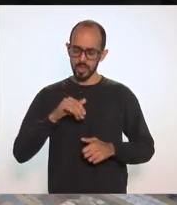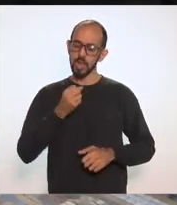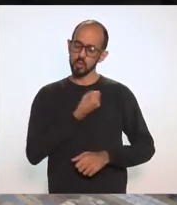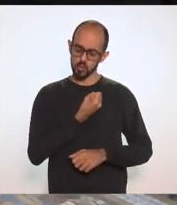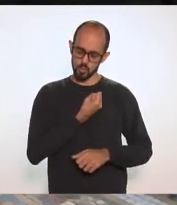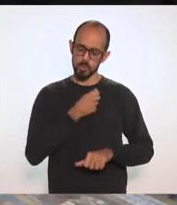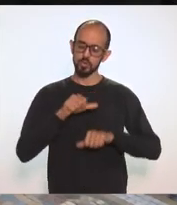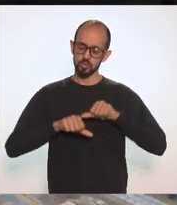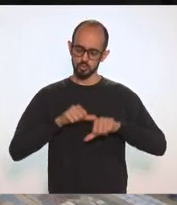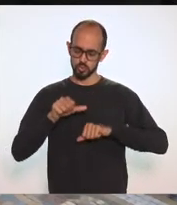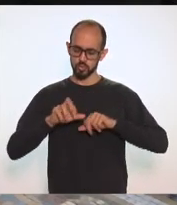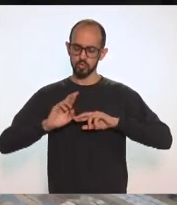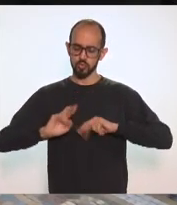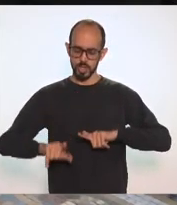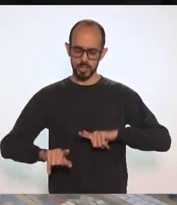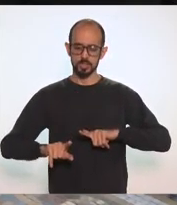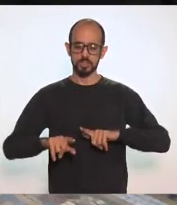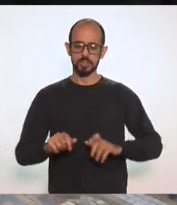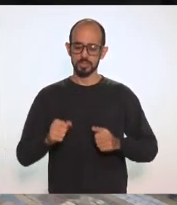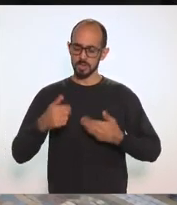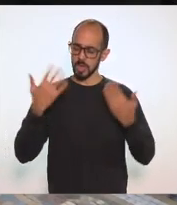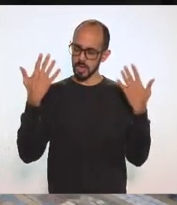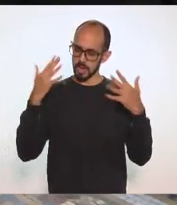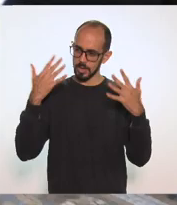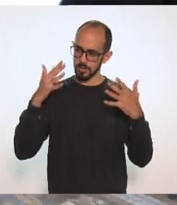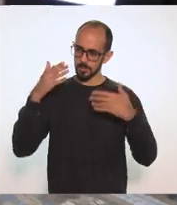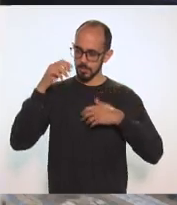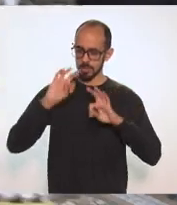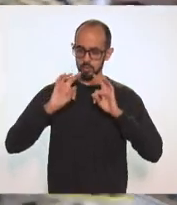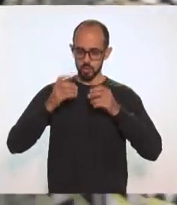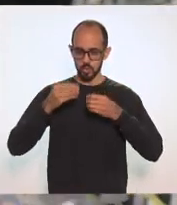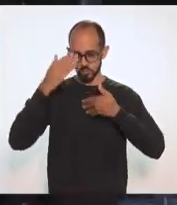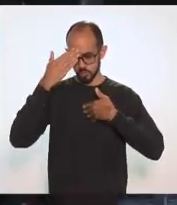diferentes. Saudar então a todas e todos e muito obrigada.